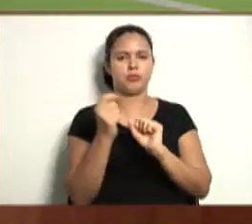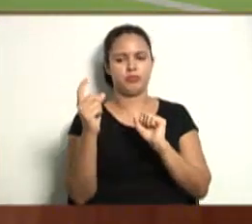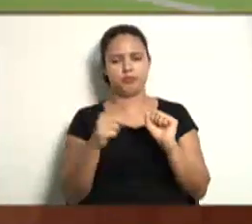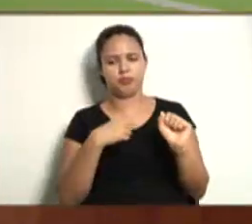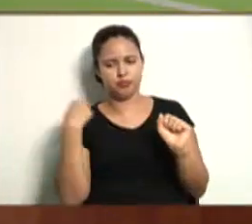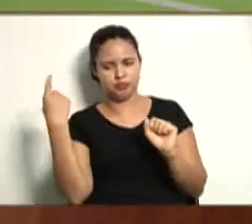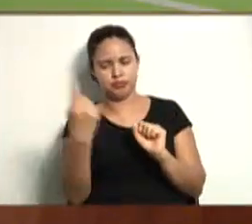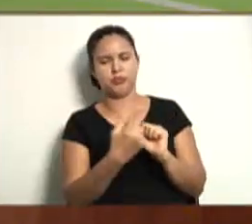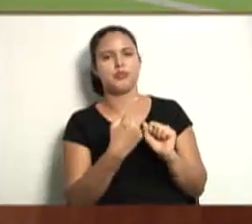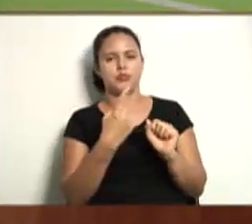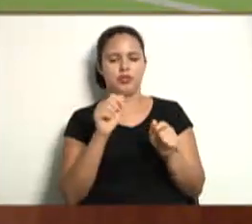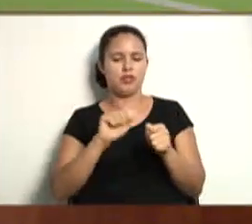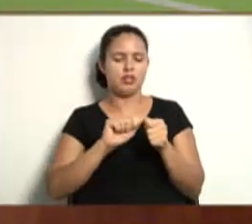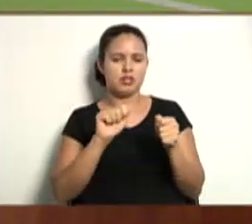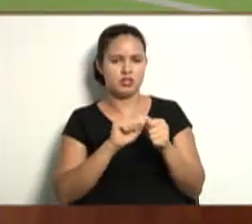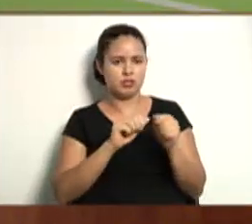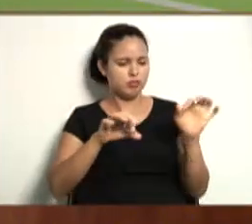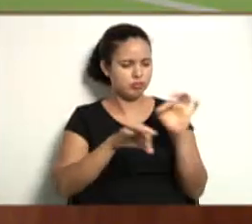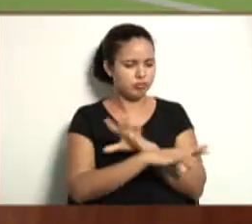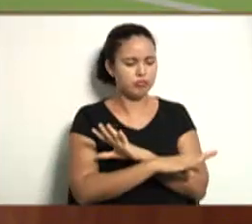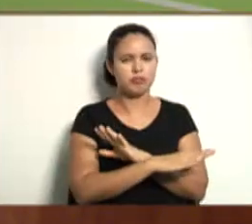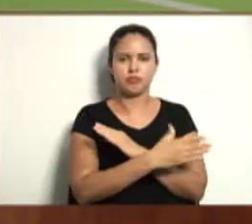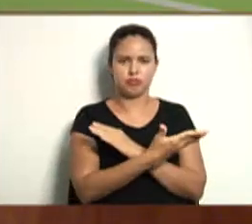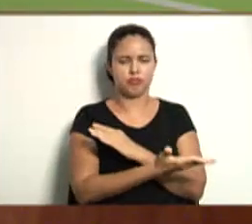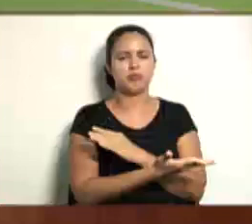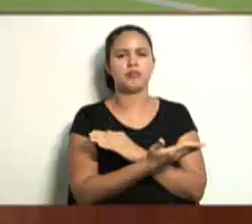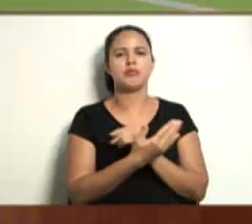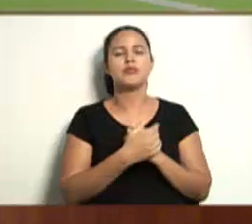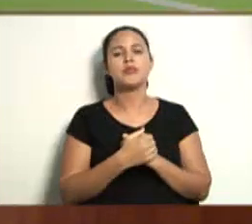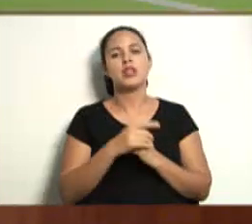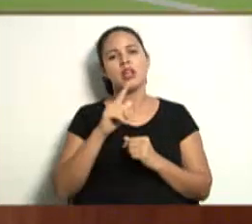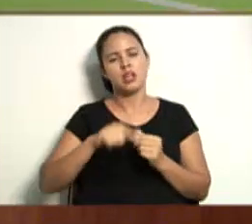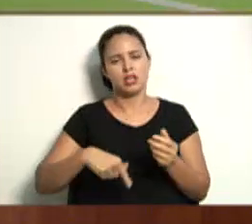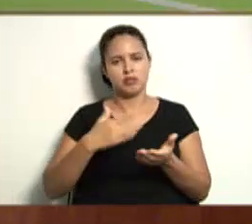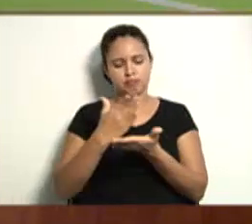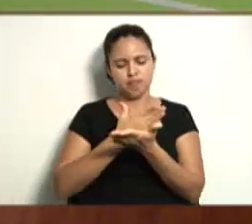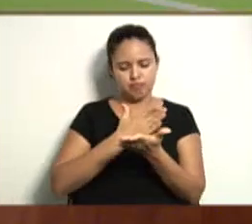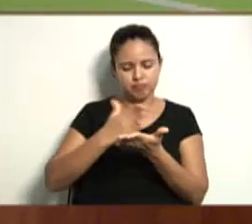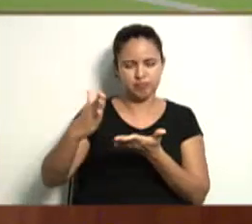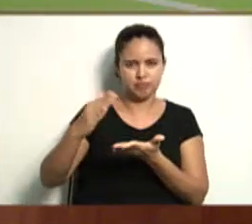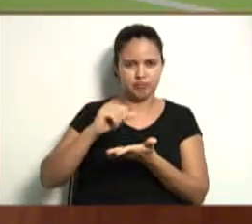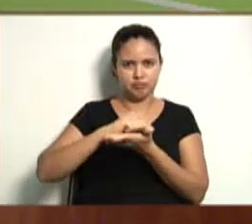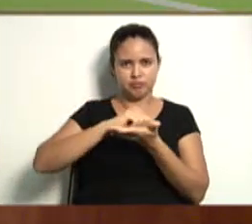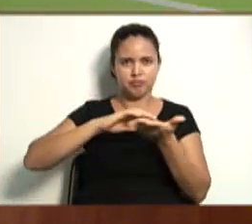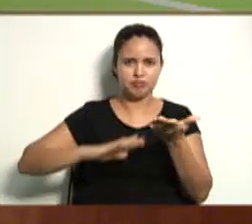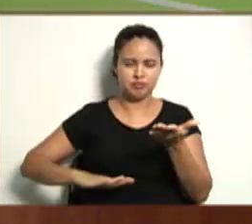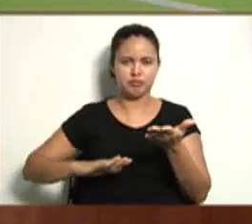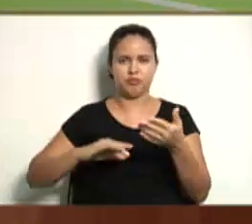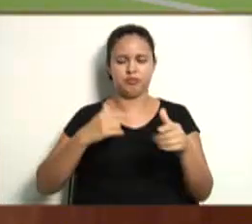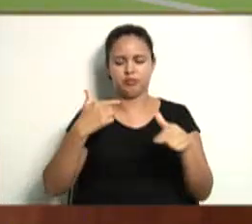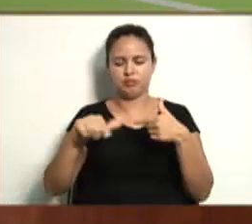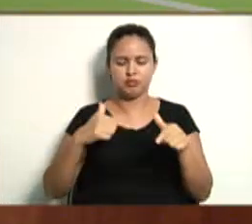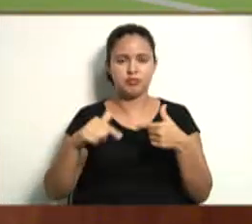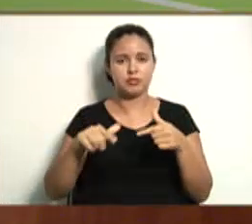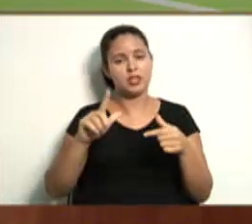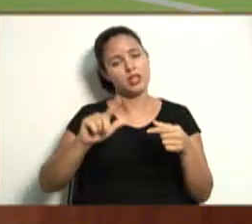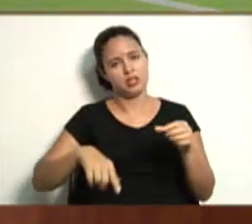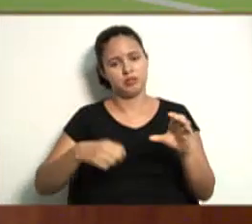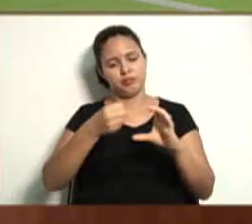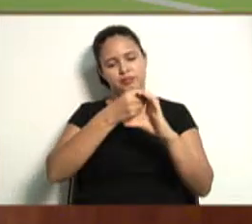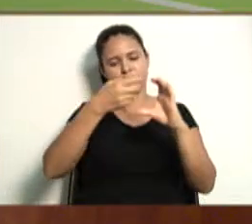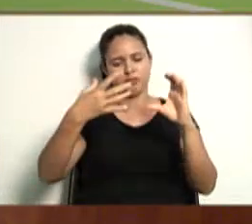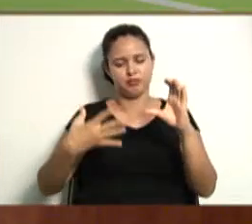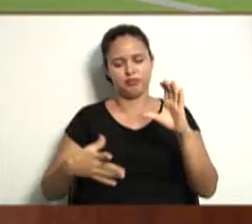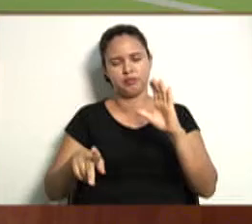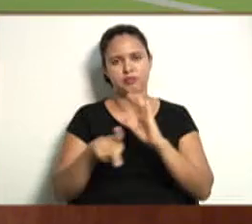algo. Divisão de tarefas. Então, esses 2 elementos são muito importantes para compreendermos as características do trabalho, como disse a